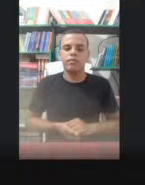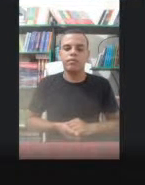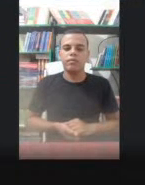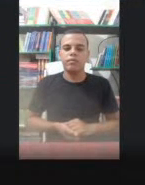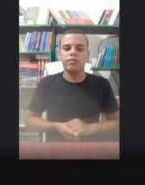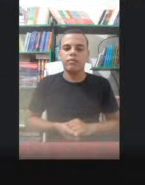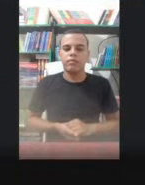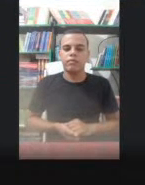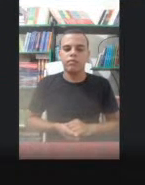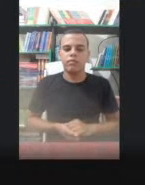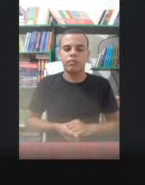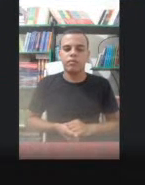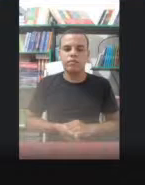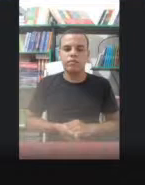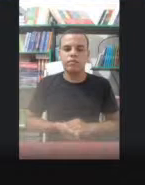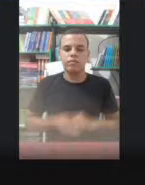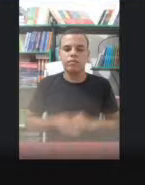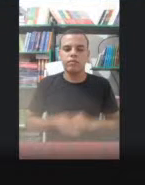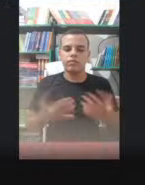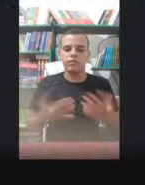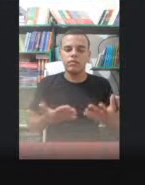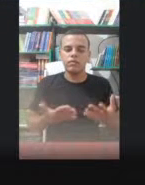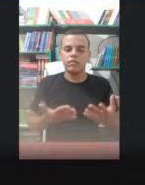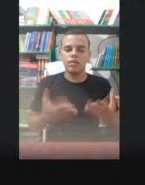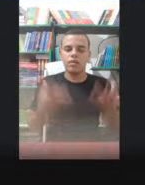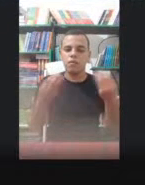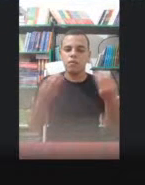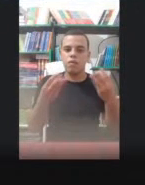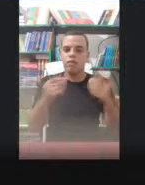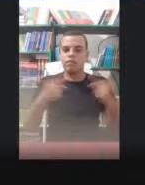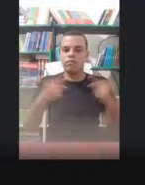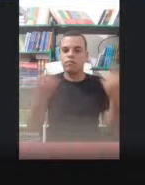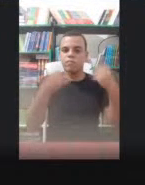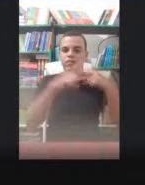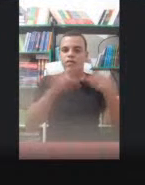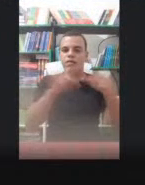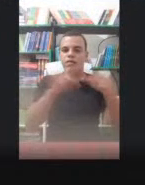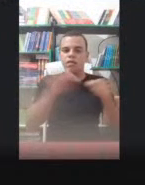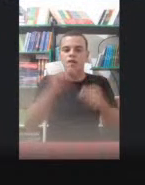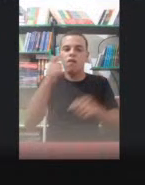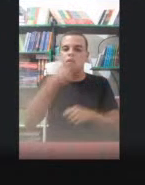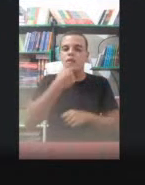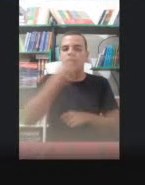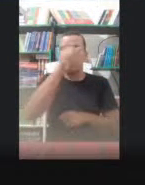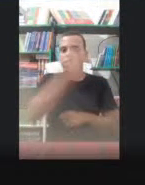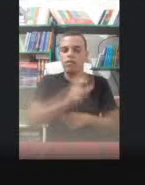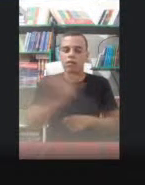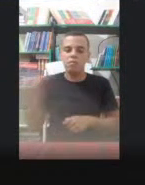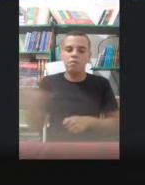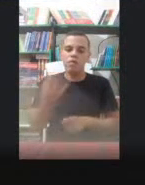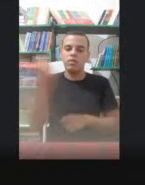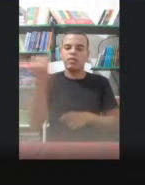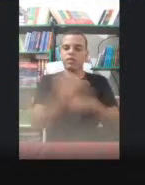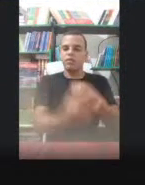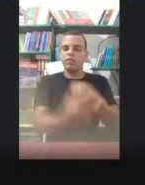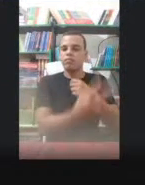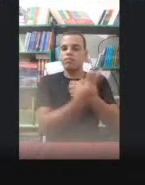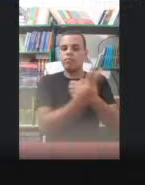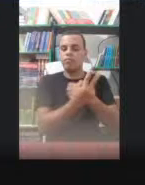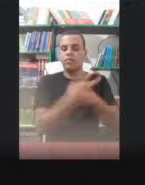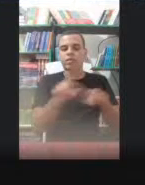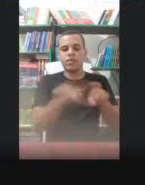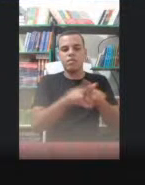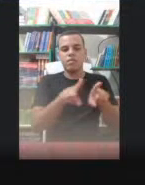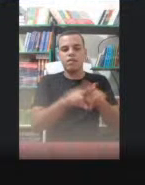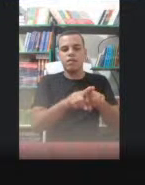Então, ainda é um grande desafio trazer os homens a alertar para a importância do autocuidado e vincular ele na